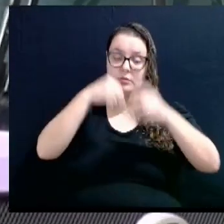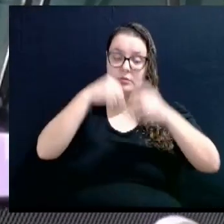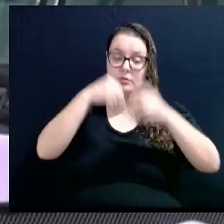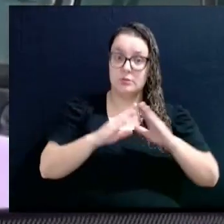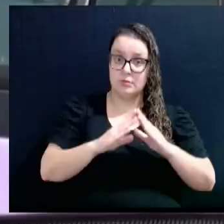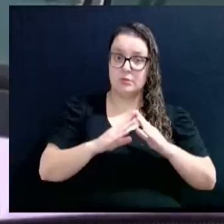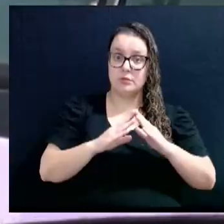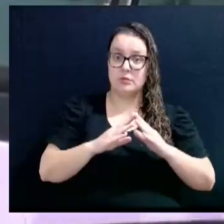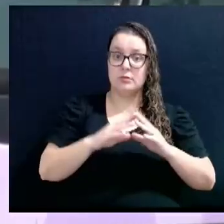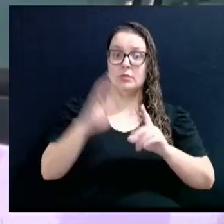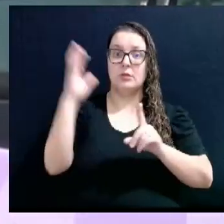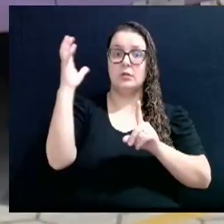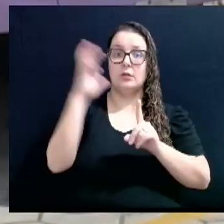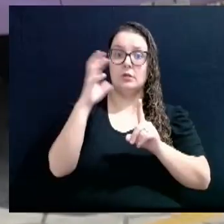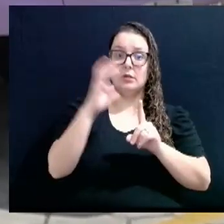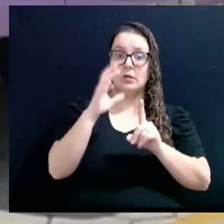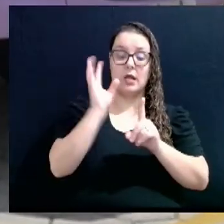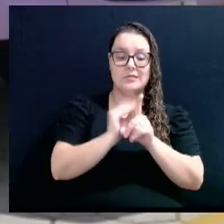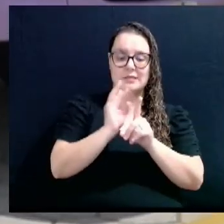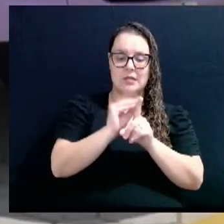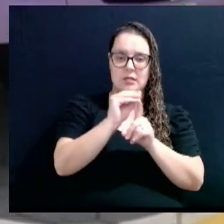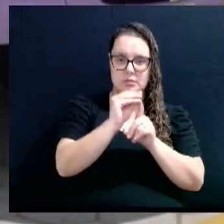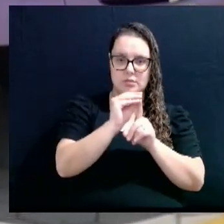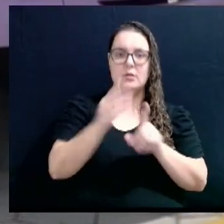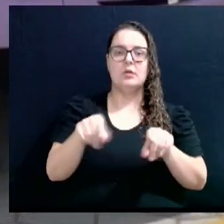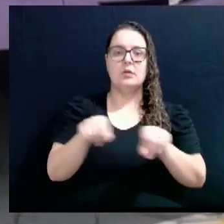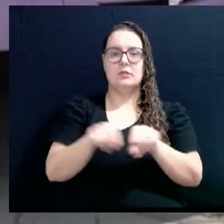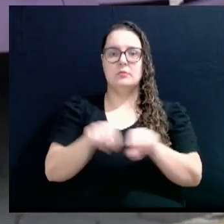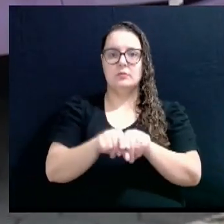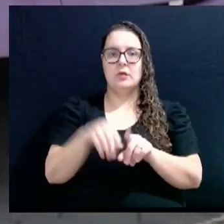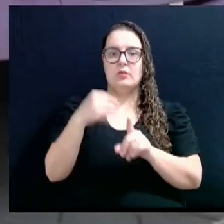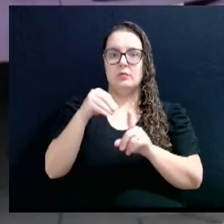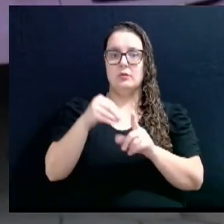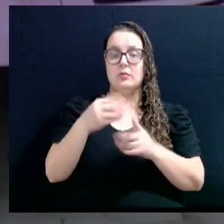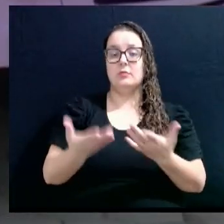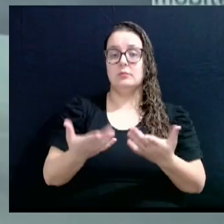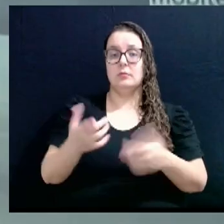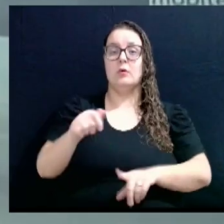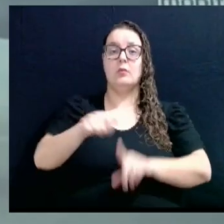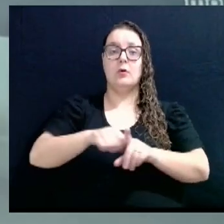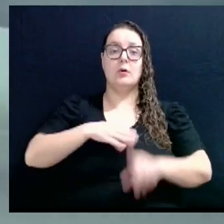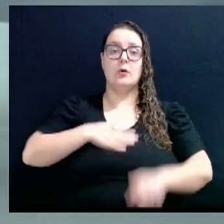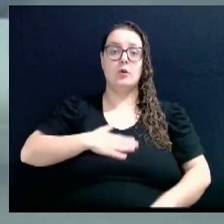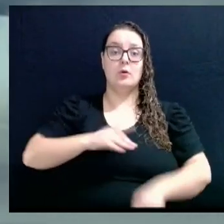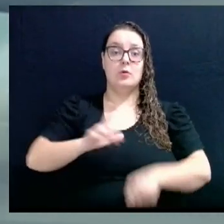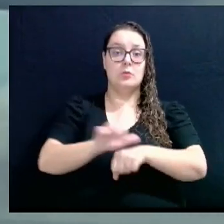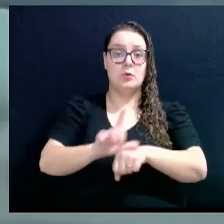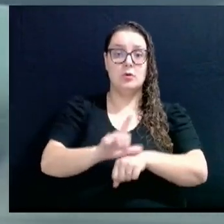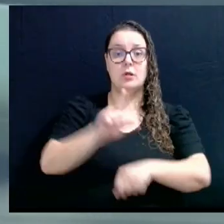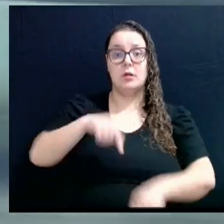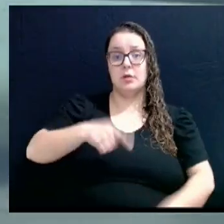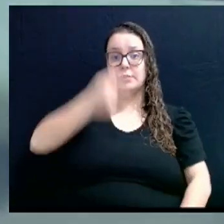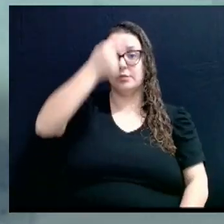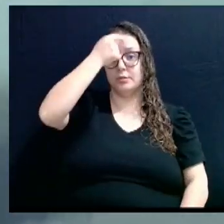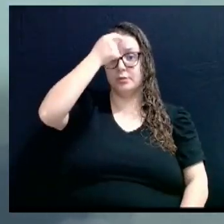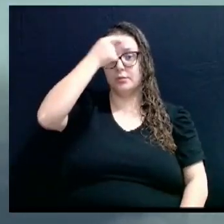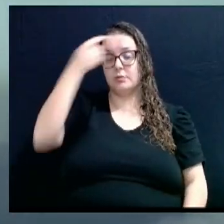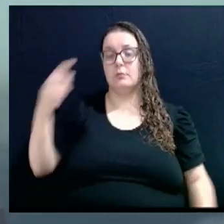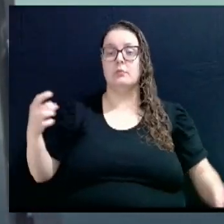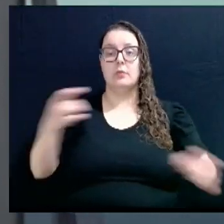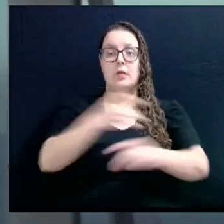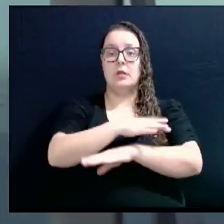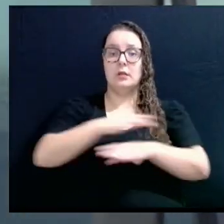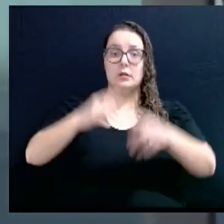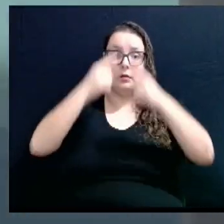e vulnerabilidade socioeconômica. O Agosto Lilás é o mês de conscientização e combate à violência